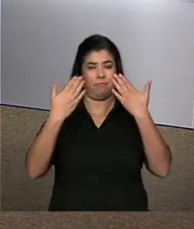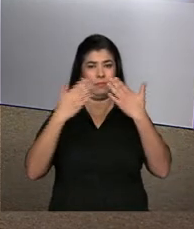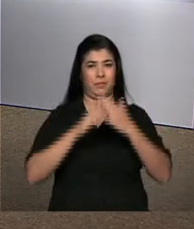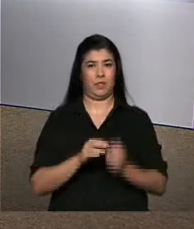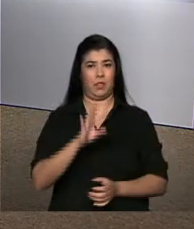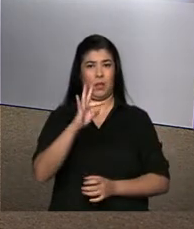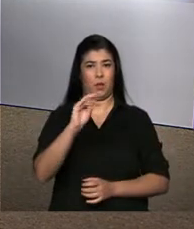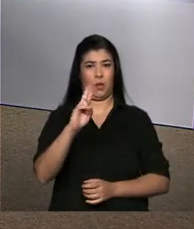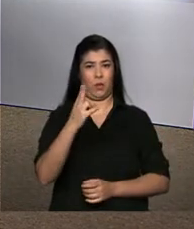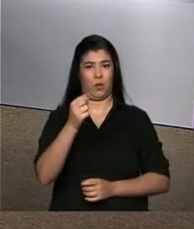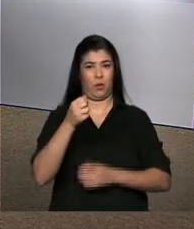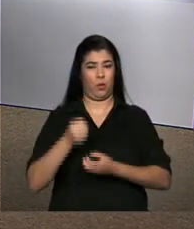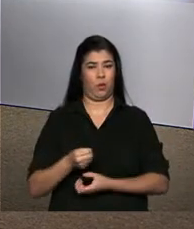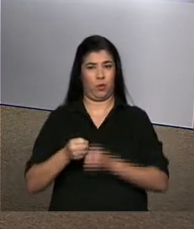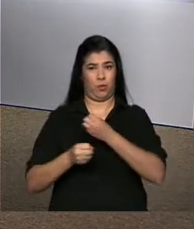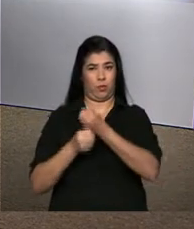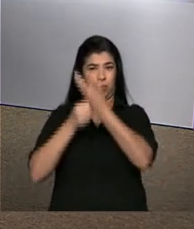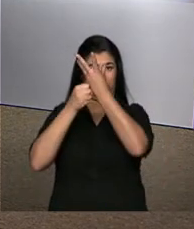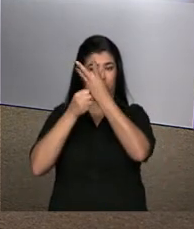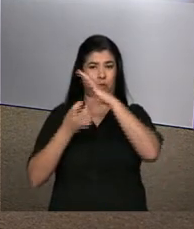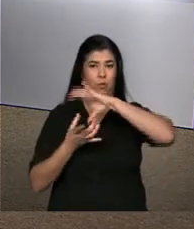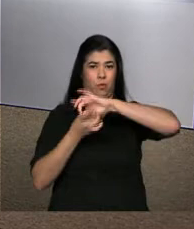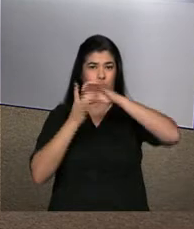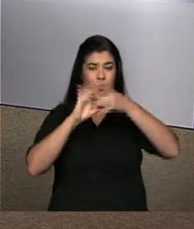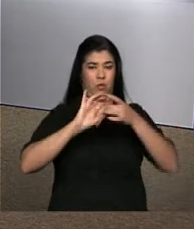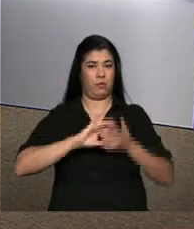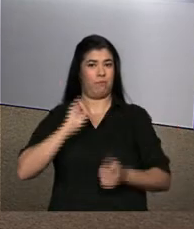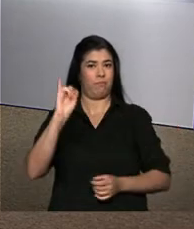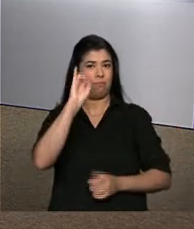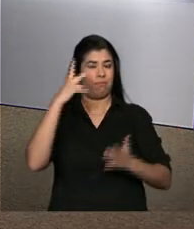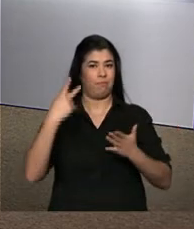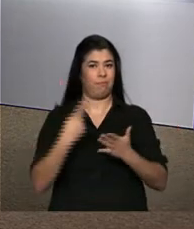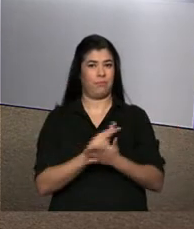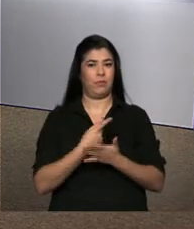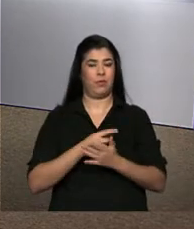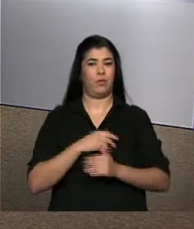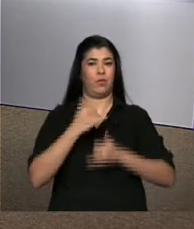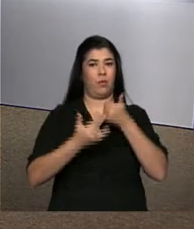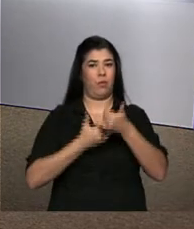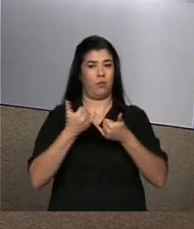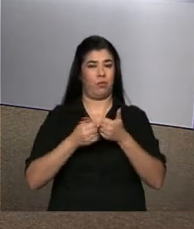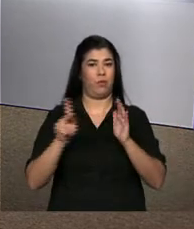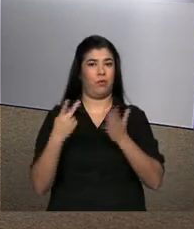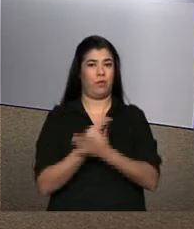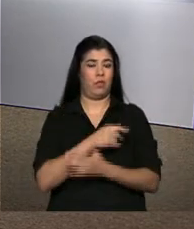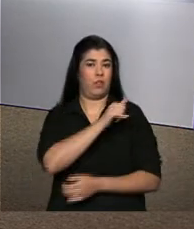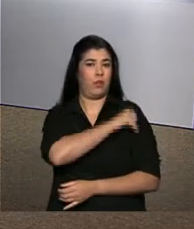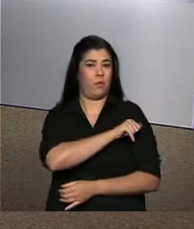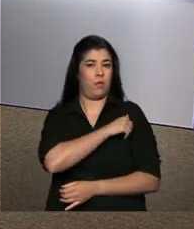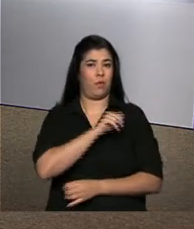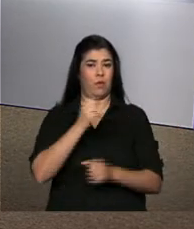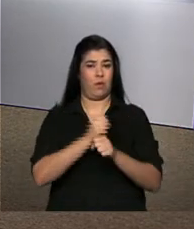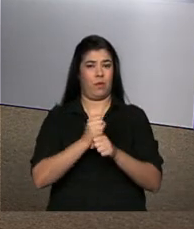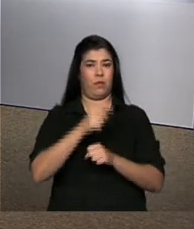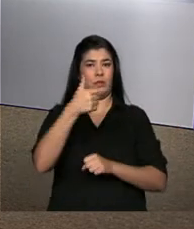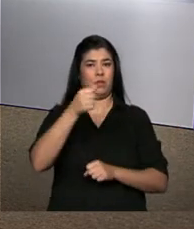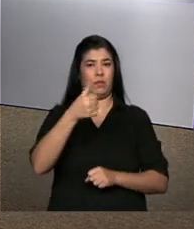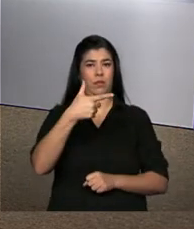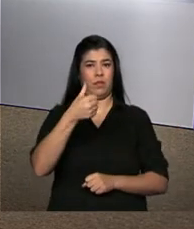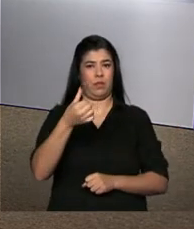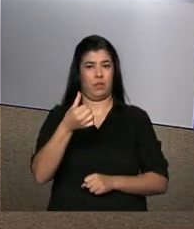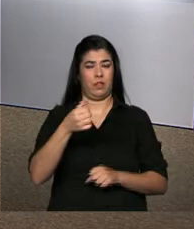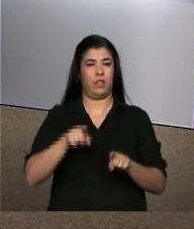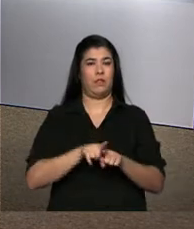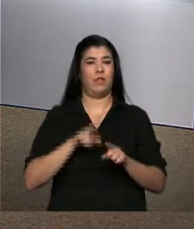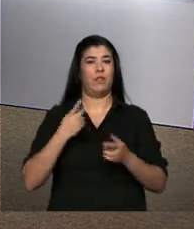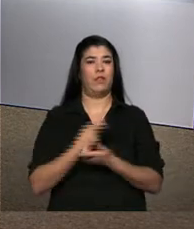Tocha Olímpica. Esse é um momento considerado especial para os Jogos Rio 2016. A tocha passará por cerca de